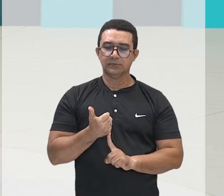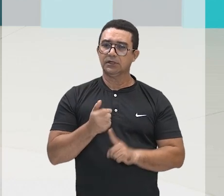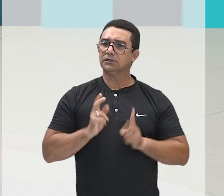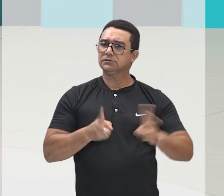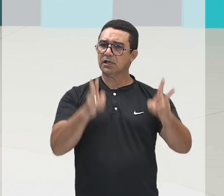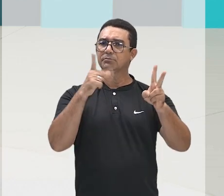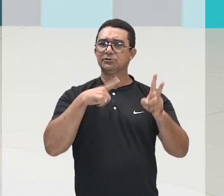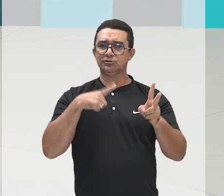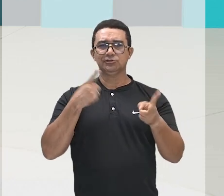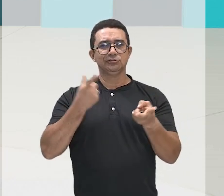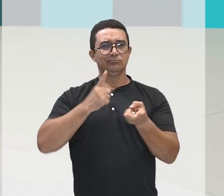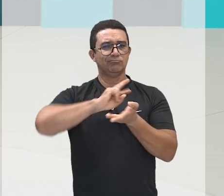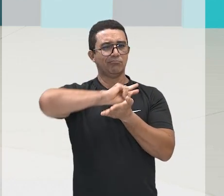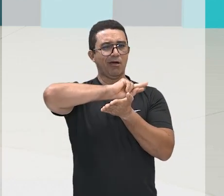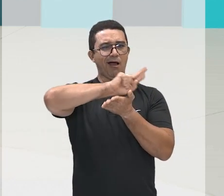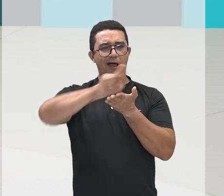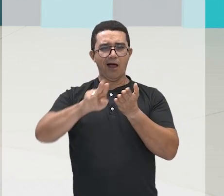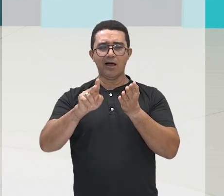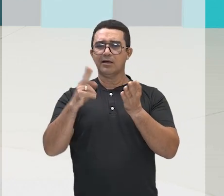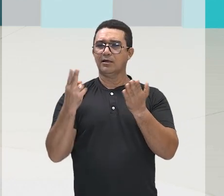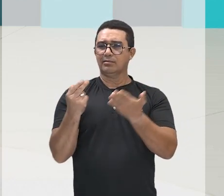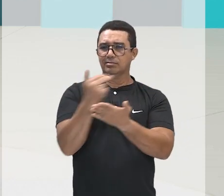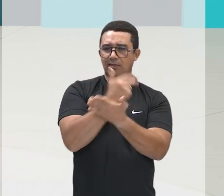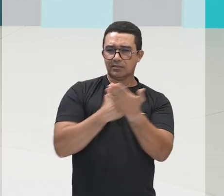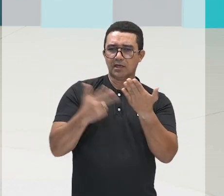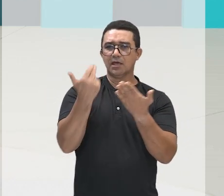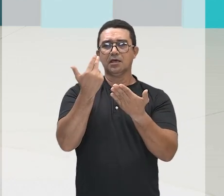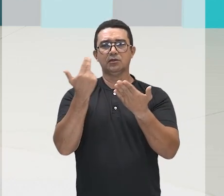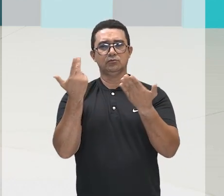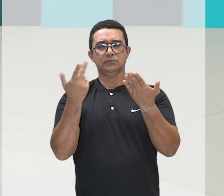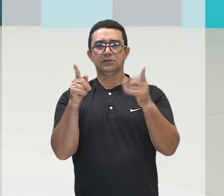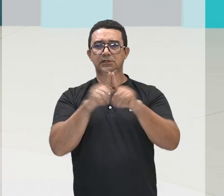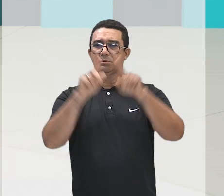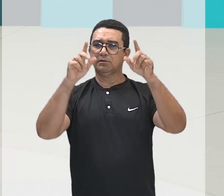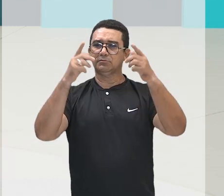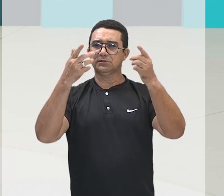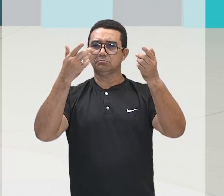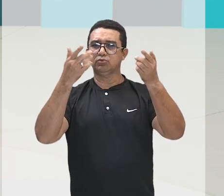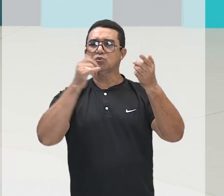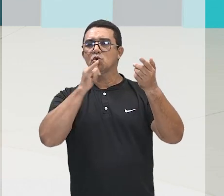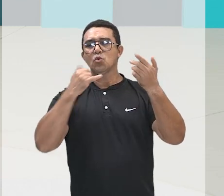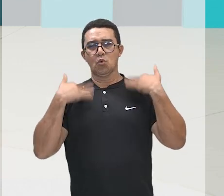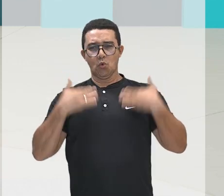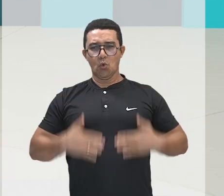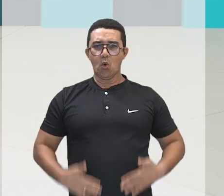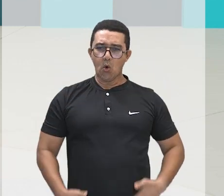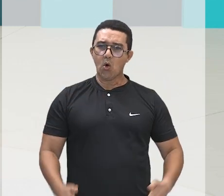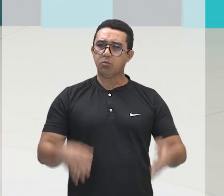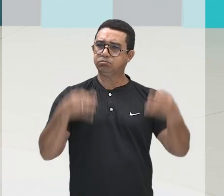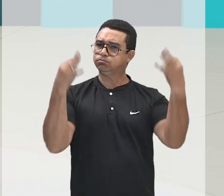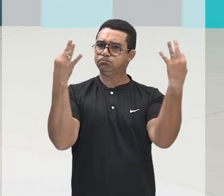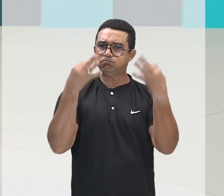um desenho, o formato do corpo esculpido de forma bastante simétrica, bastante